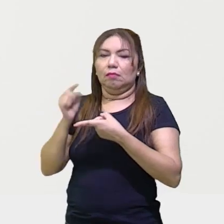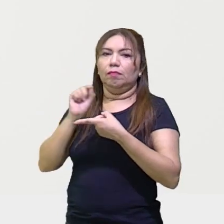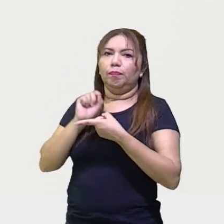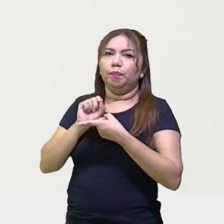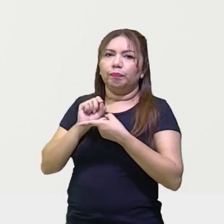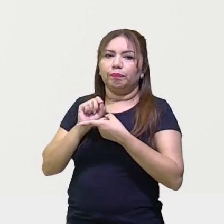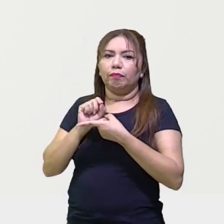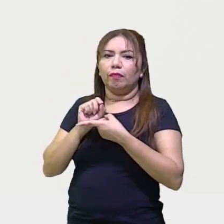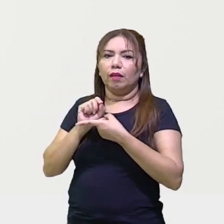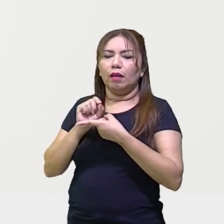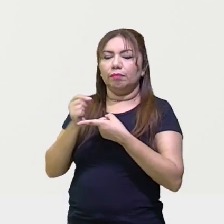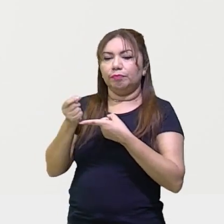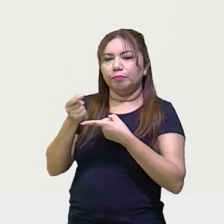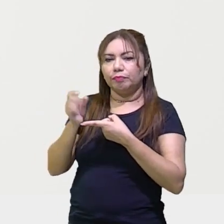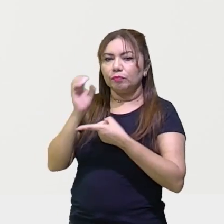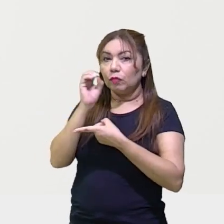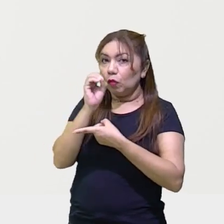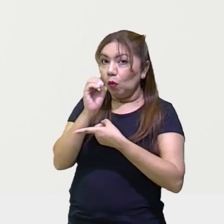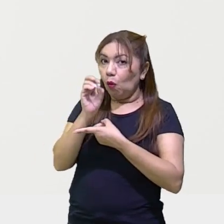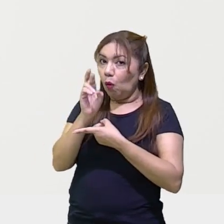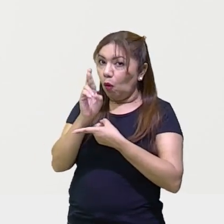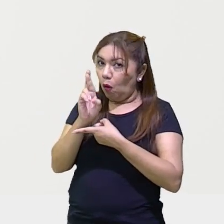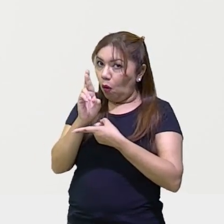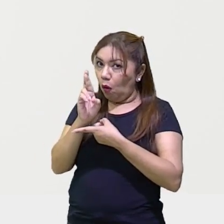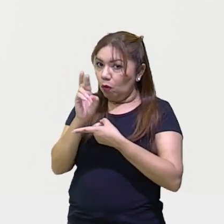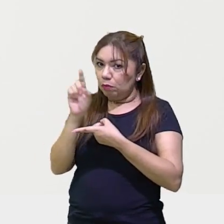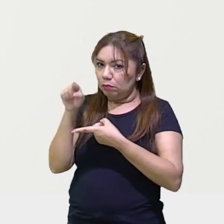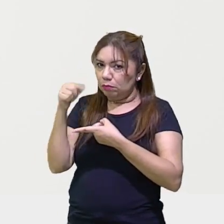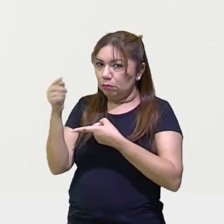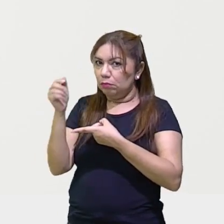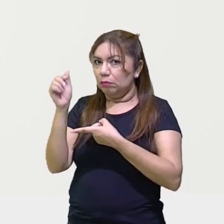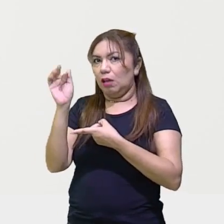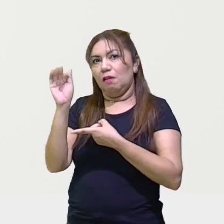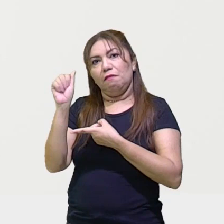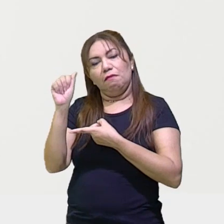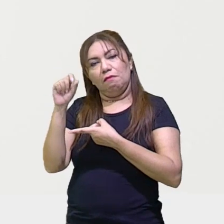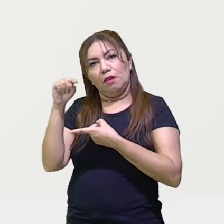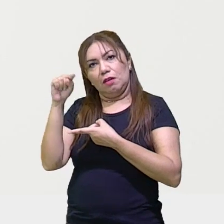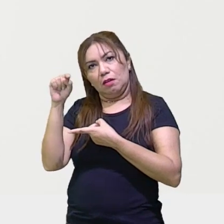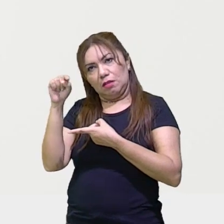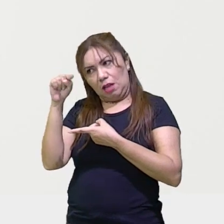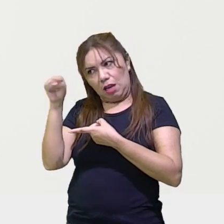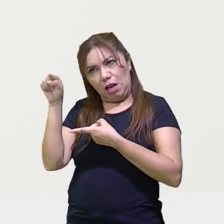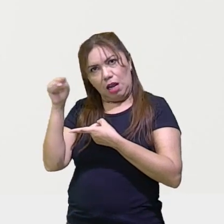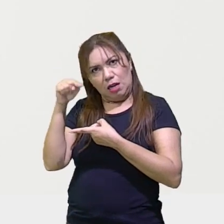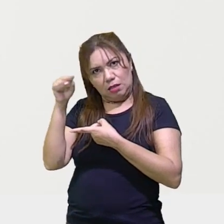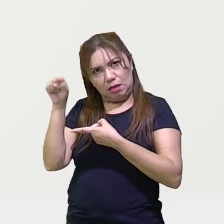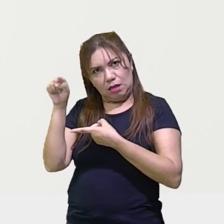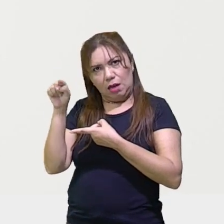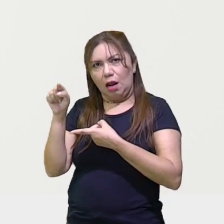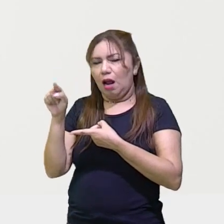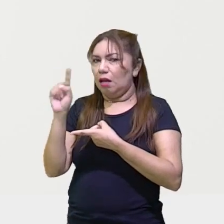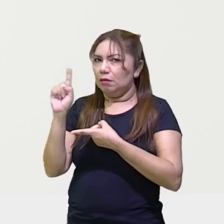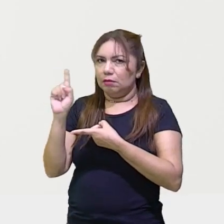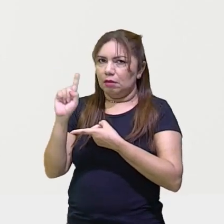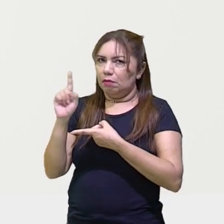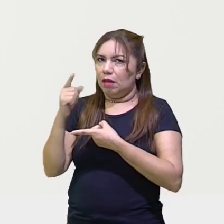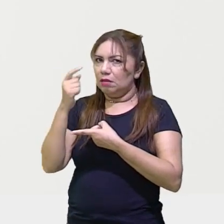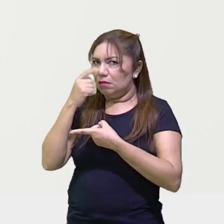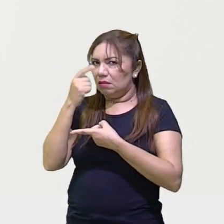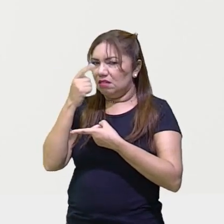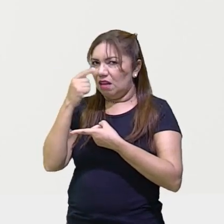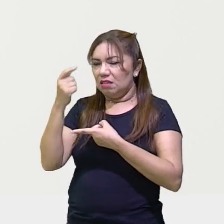Órfãs, da mesma forma, não é acento gráfico, tio. E aí, eu tenho que perceber, ou seja, as